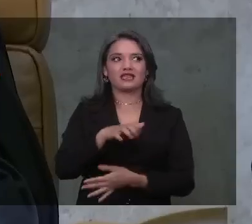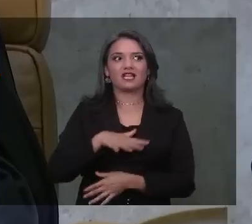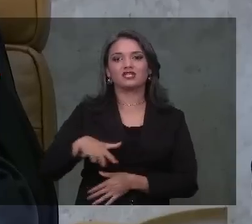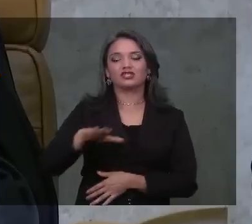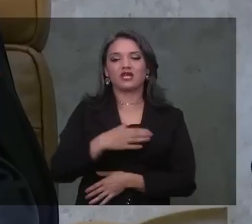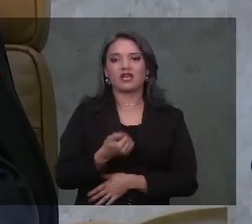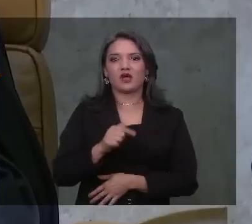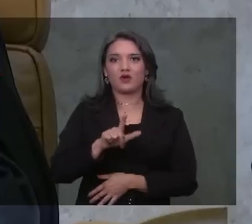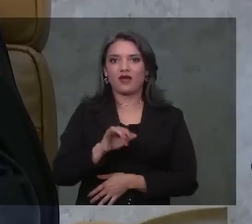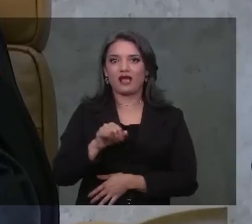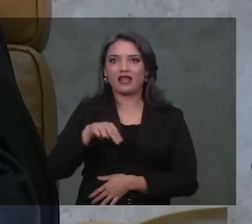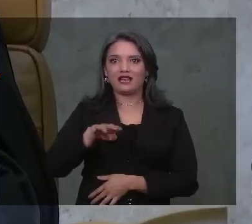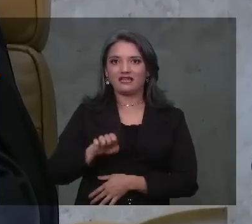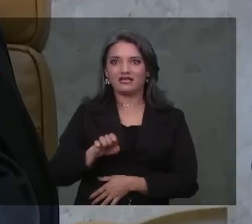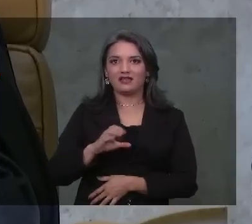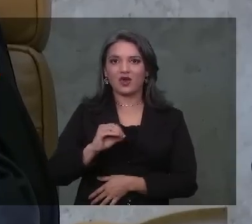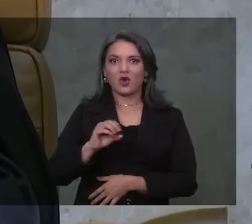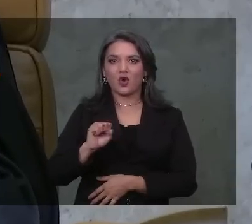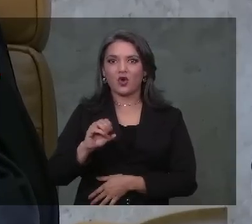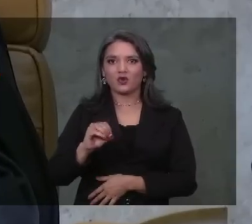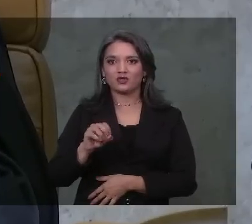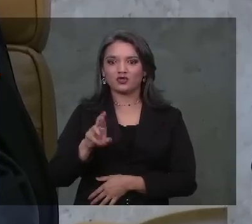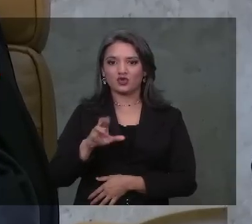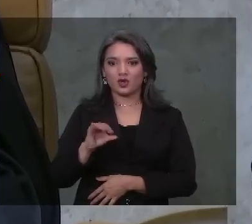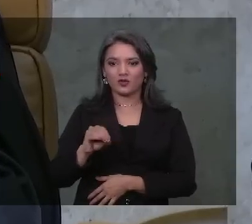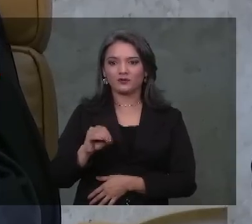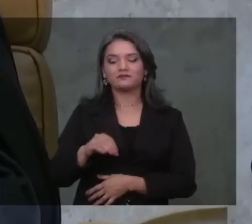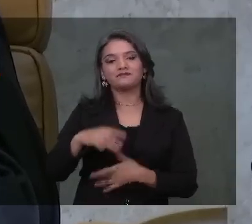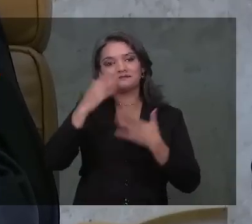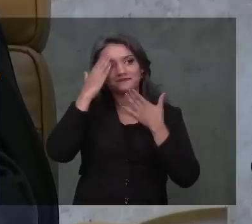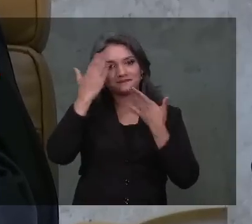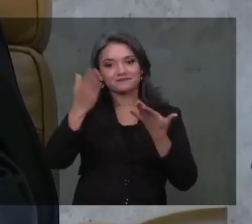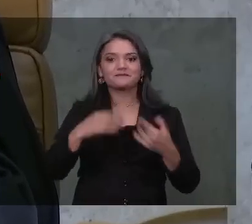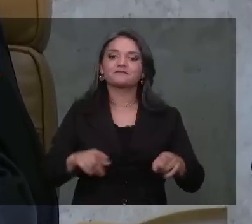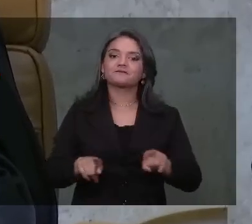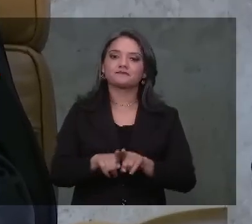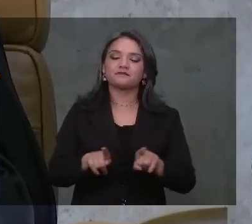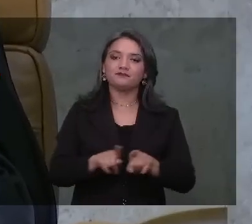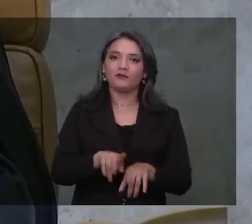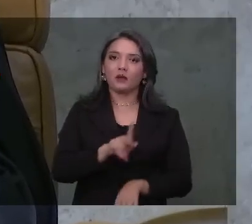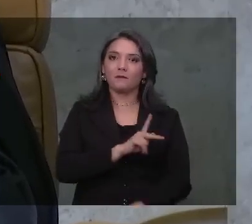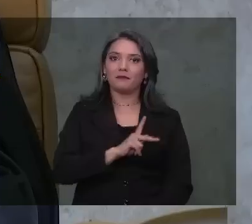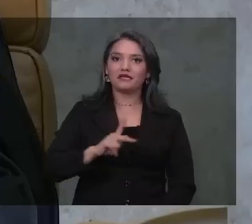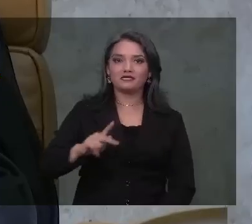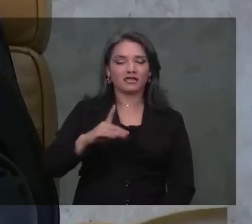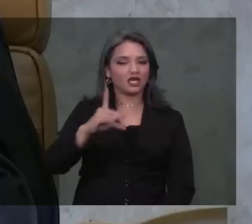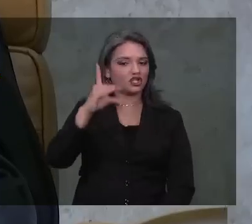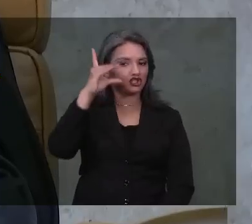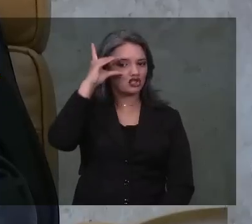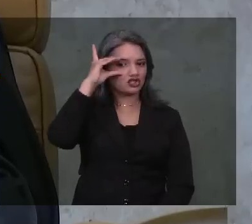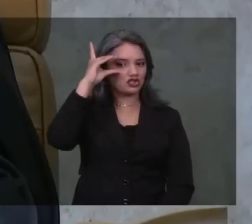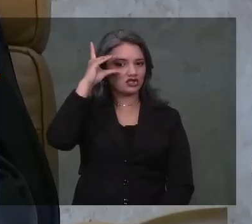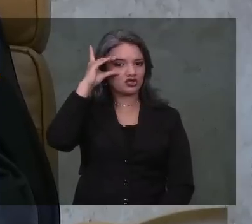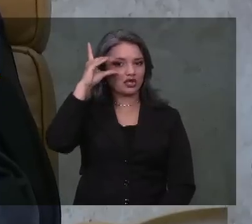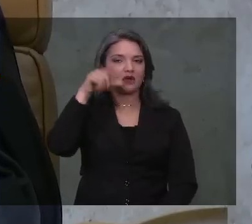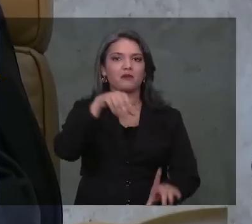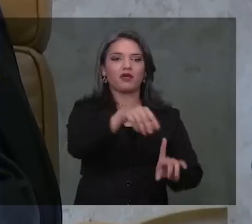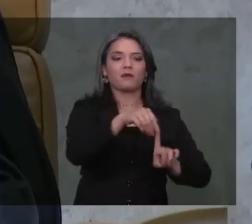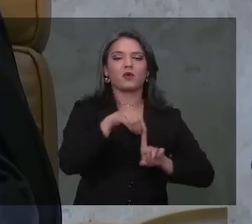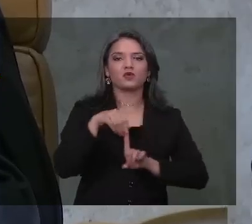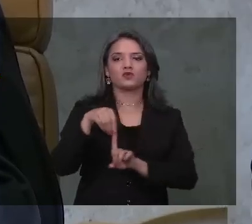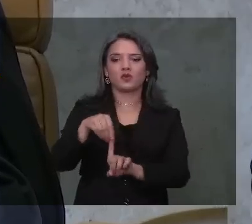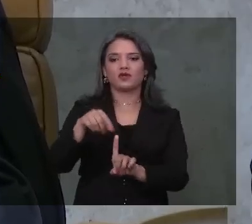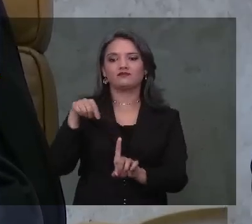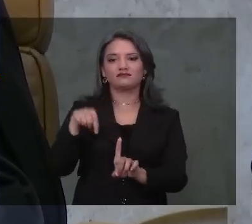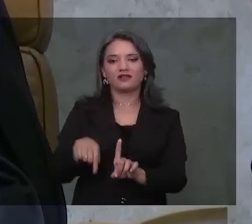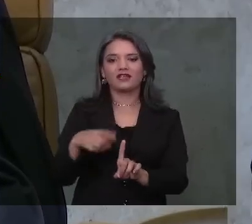Aline Osório. Minha gratidão vai também para a presidente Dilma Rousseff, que me indicou para o cargo da